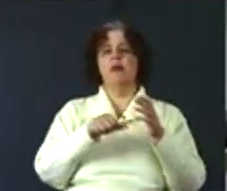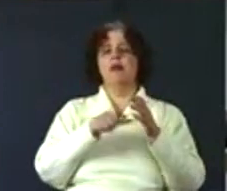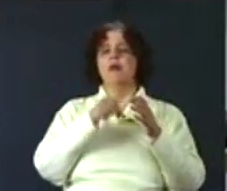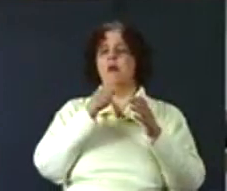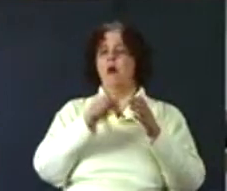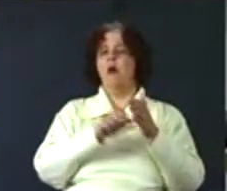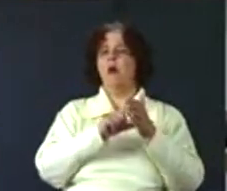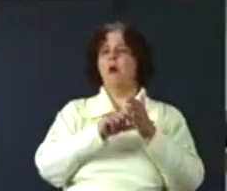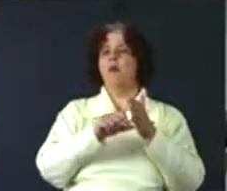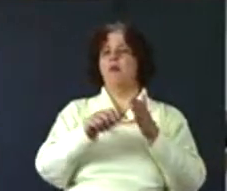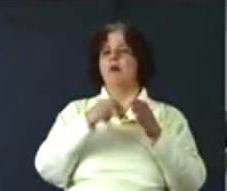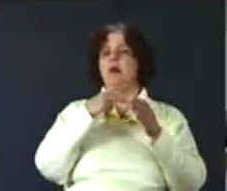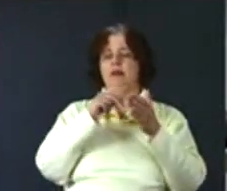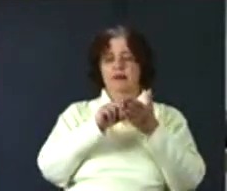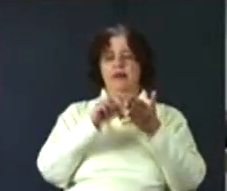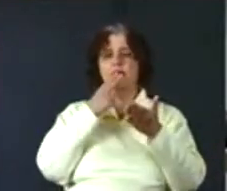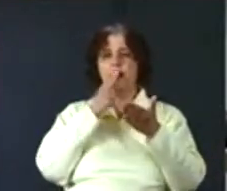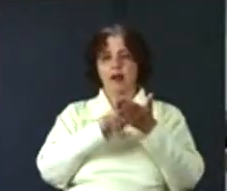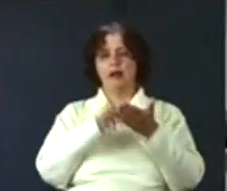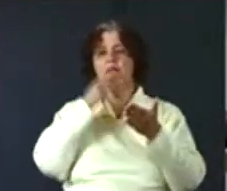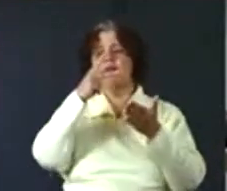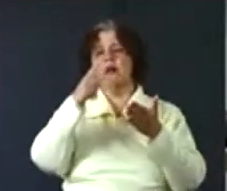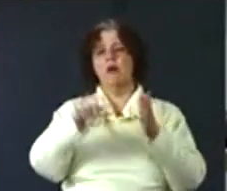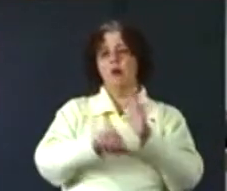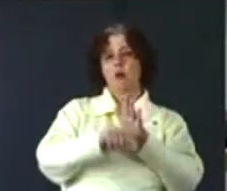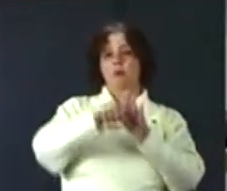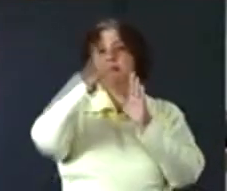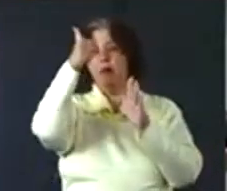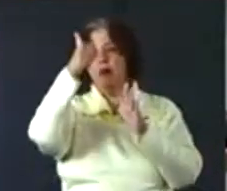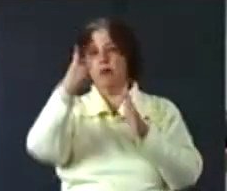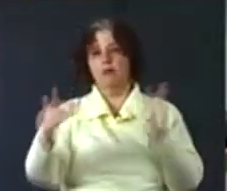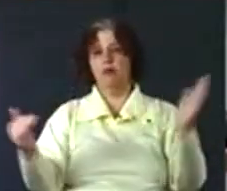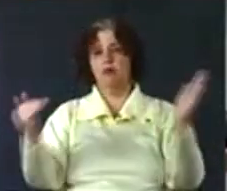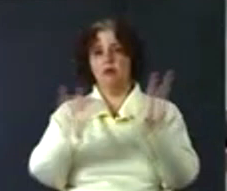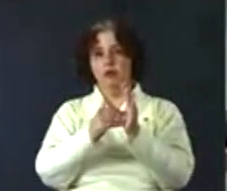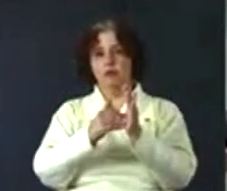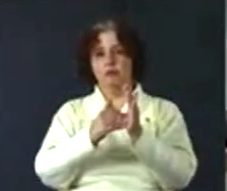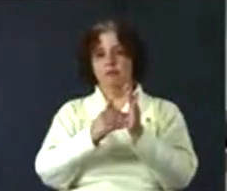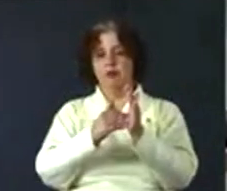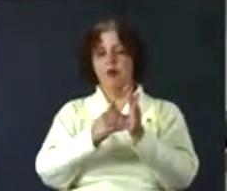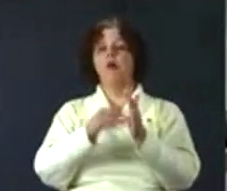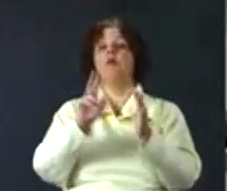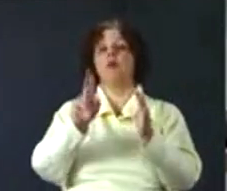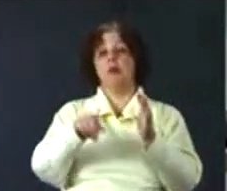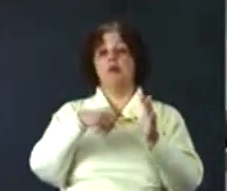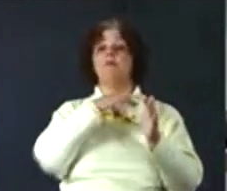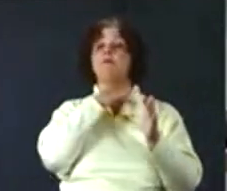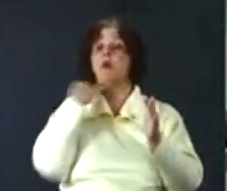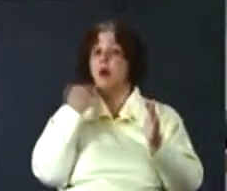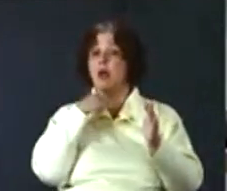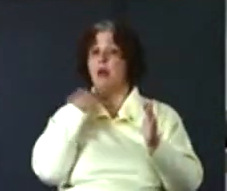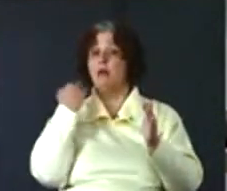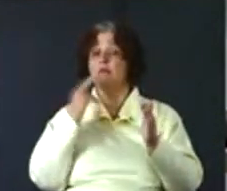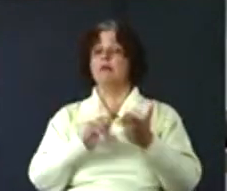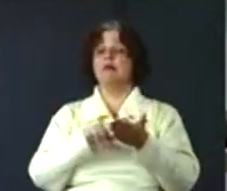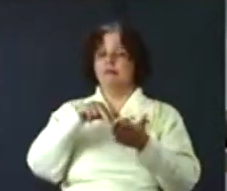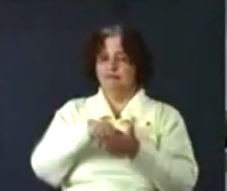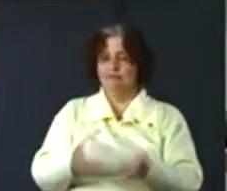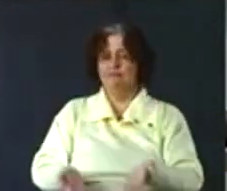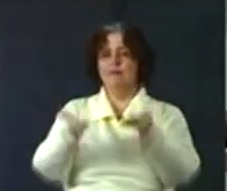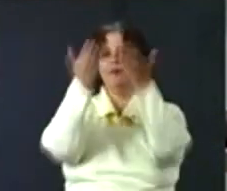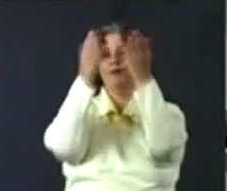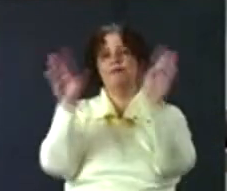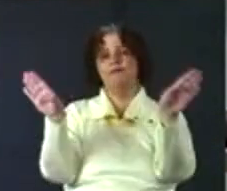primeiro e o último, que esteve morto e tornou a viver. Jesus já